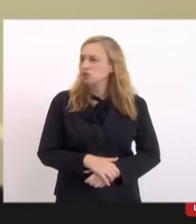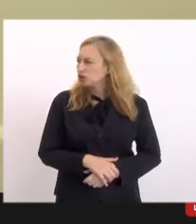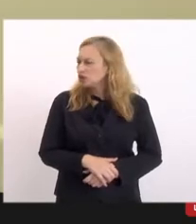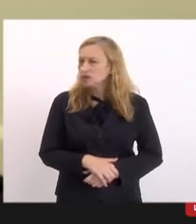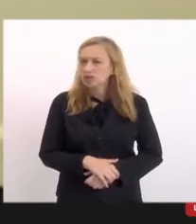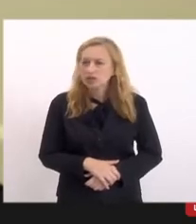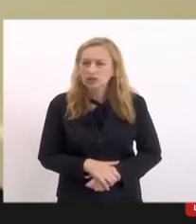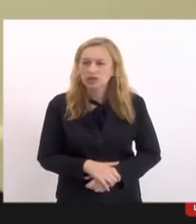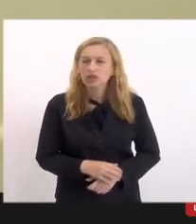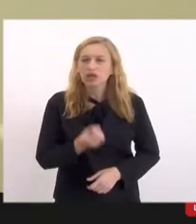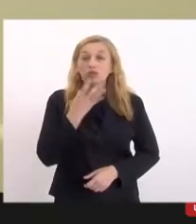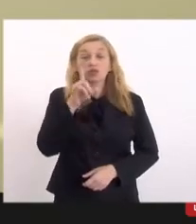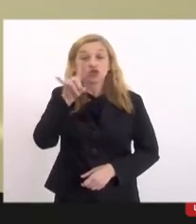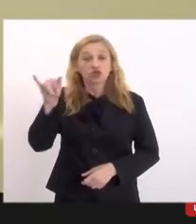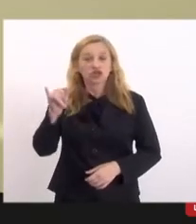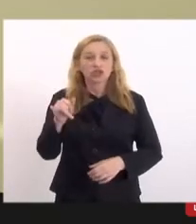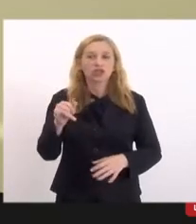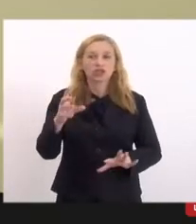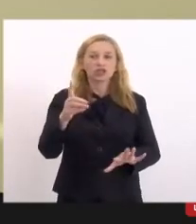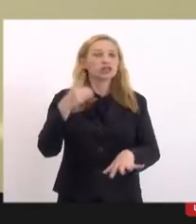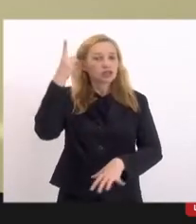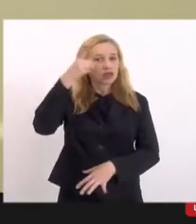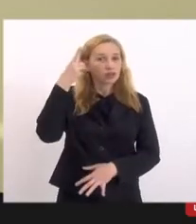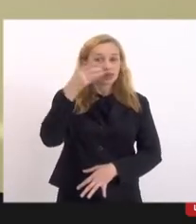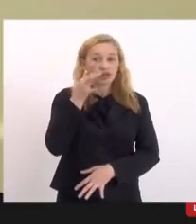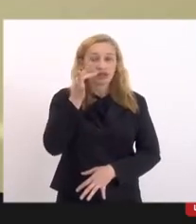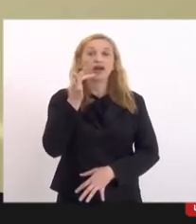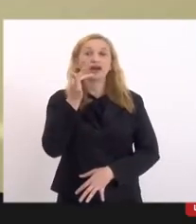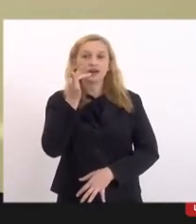Bom dia, deputado Flávio Serafini,